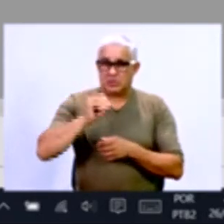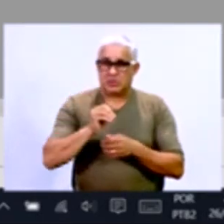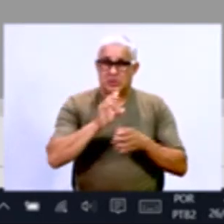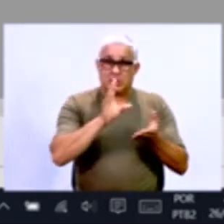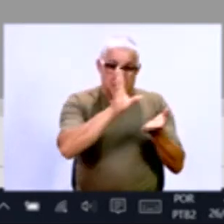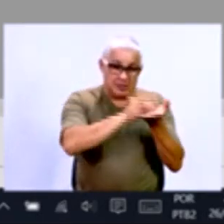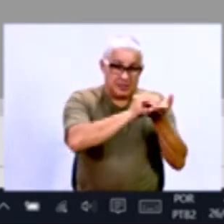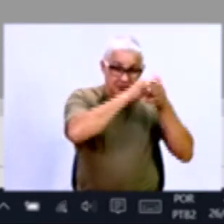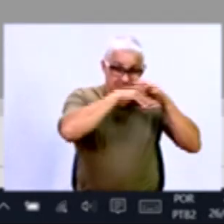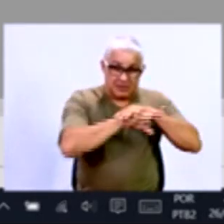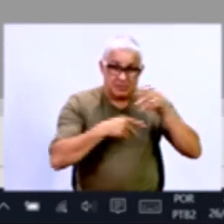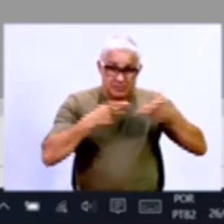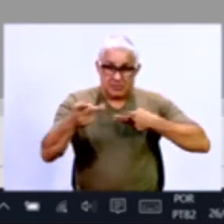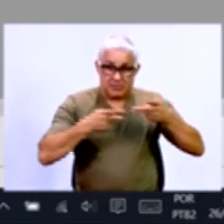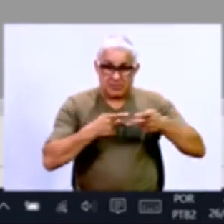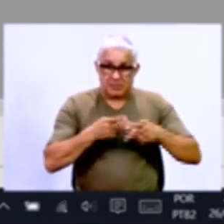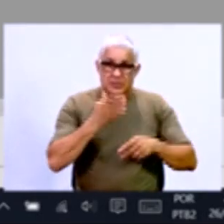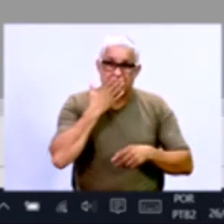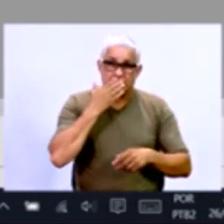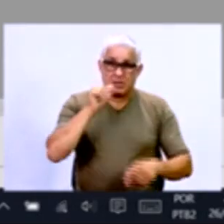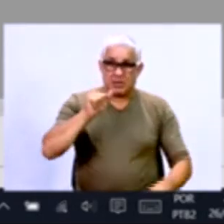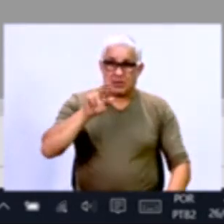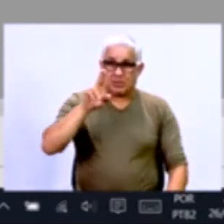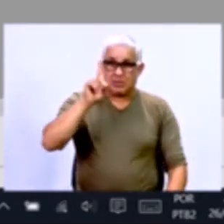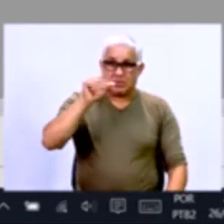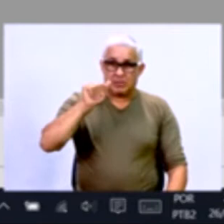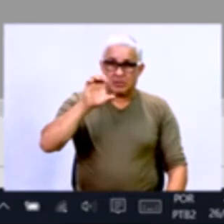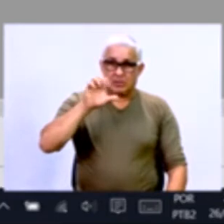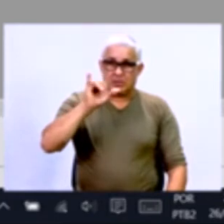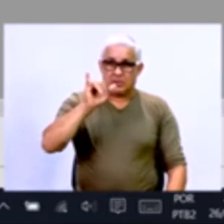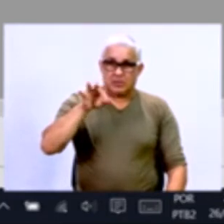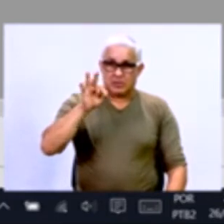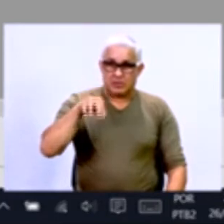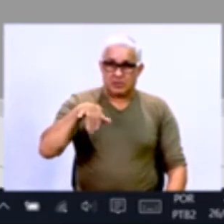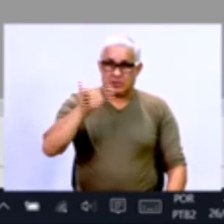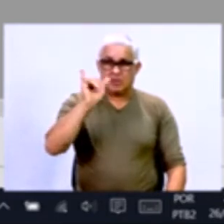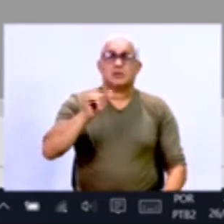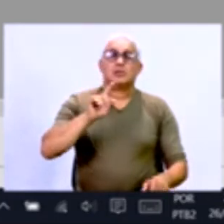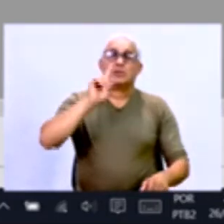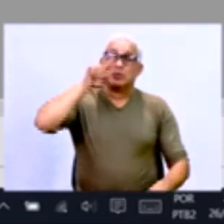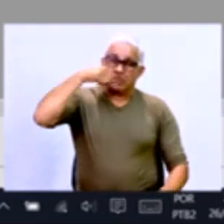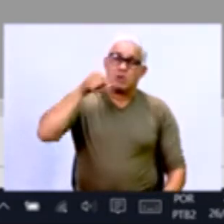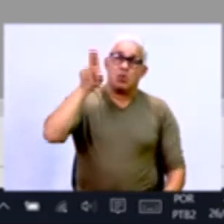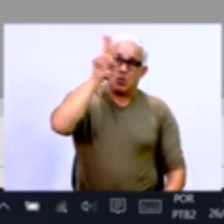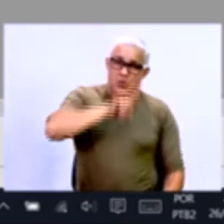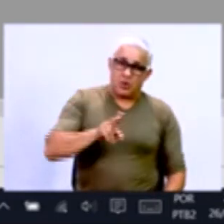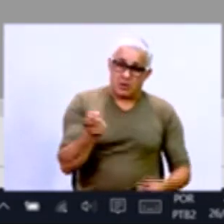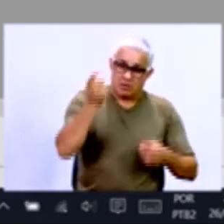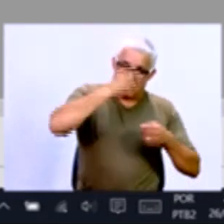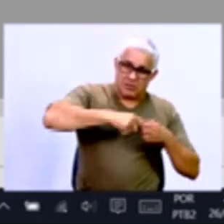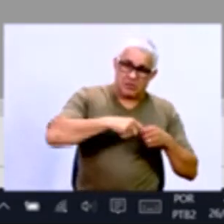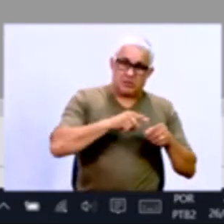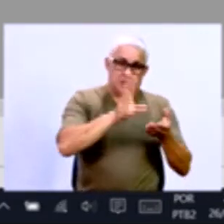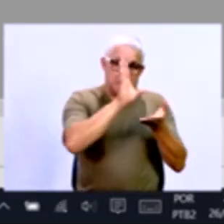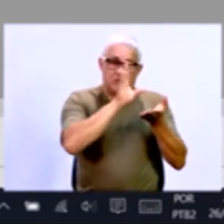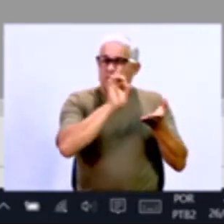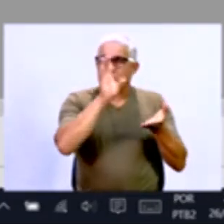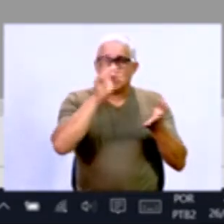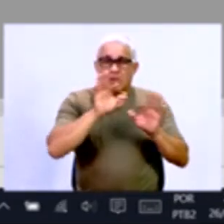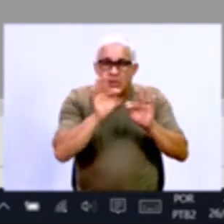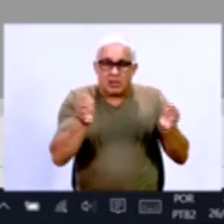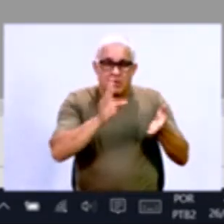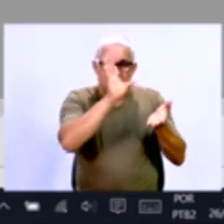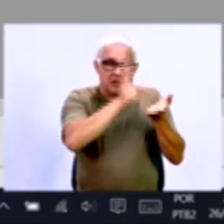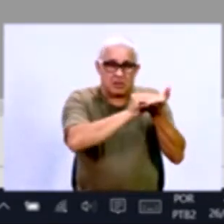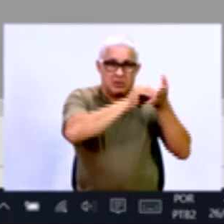salvar o projeto no formato Audacity para depois voltar a usá-lo. Eu vou salvar aqui só para depois a gente